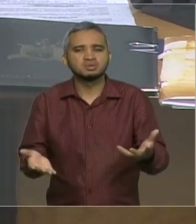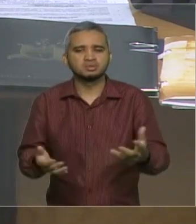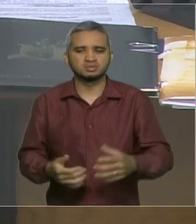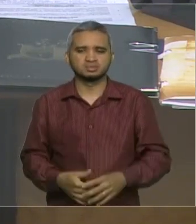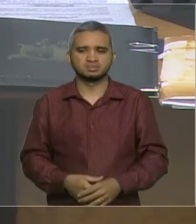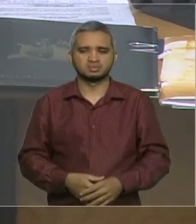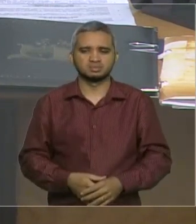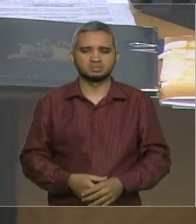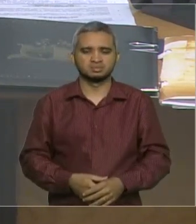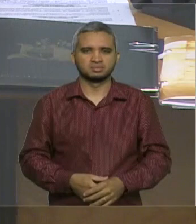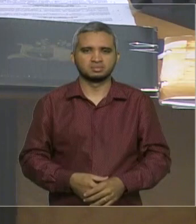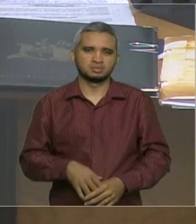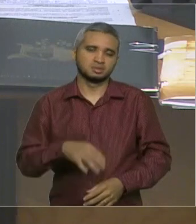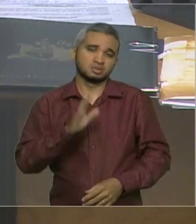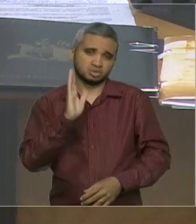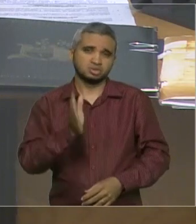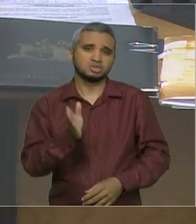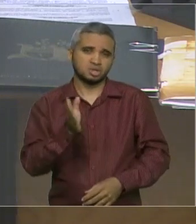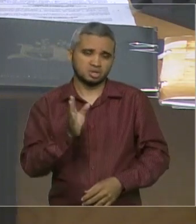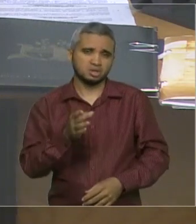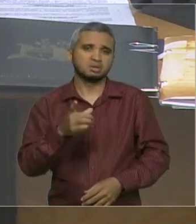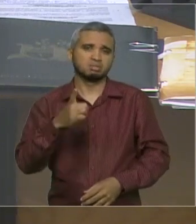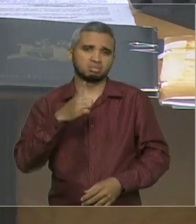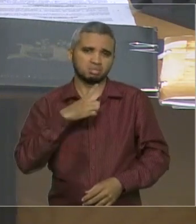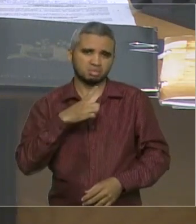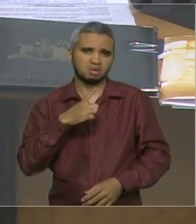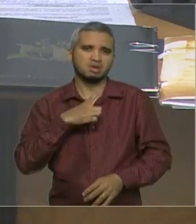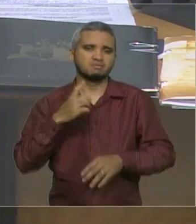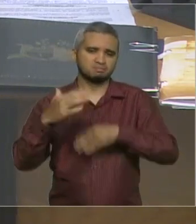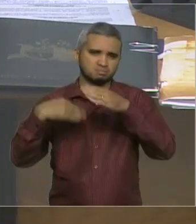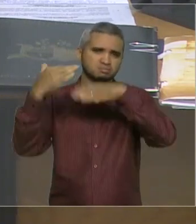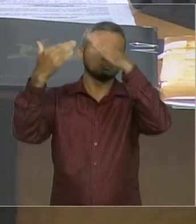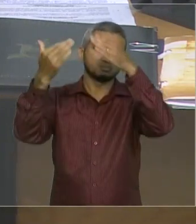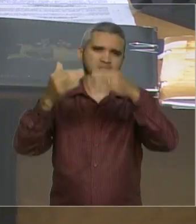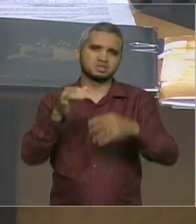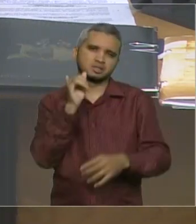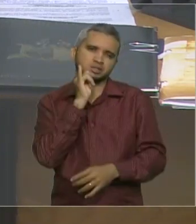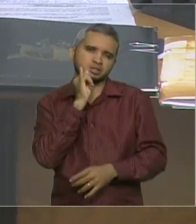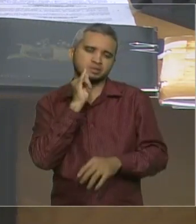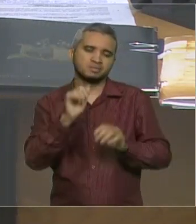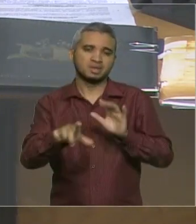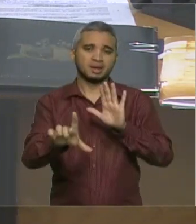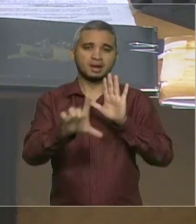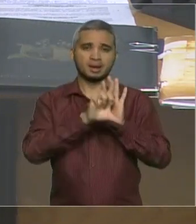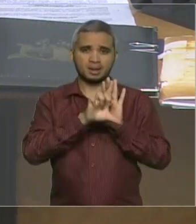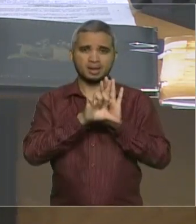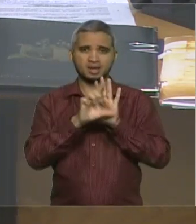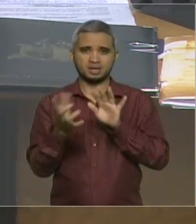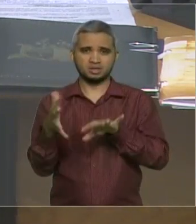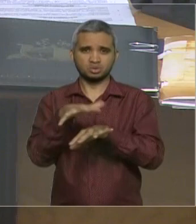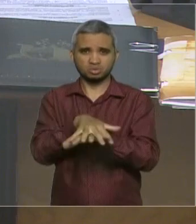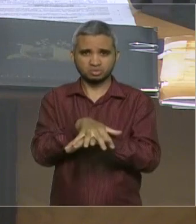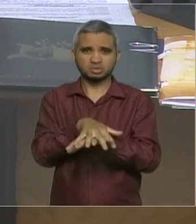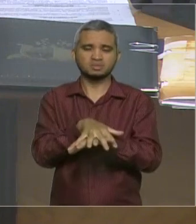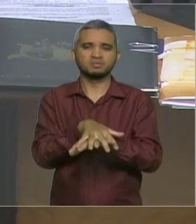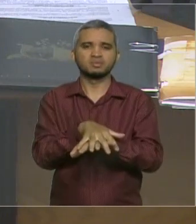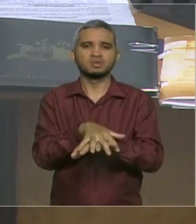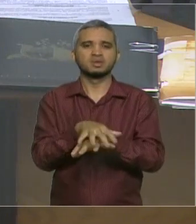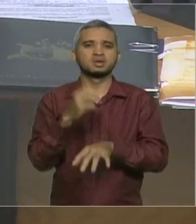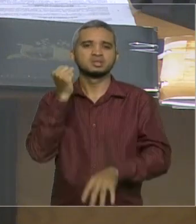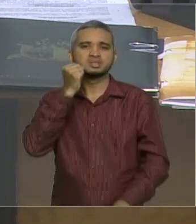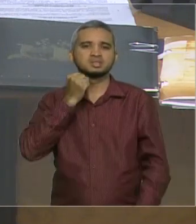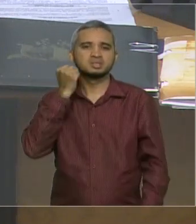Posso citar, por exemplo, a lei de inclusão, relatada pela senadora Mara Gabrilli, um